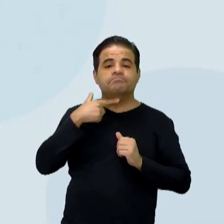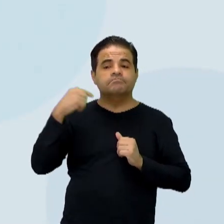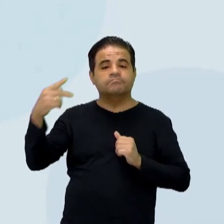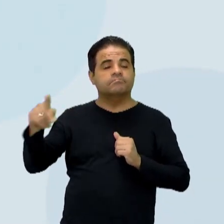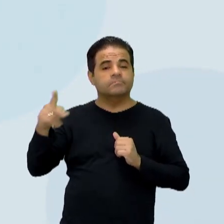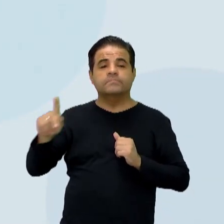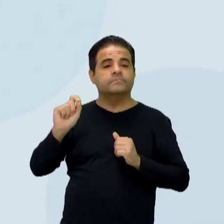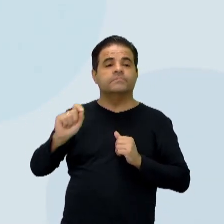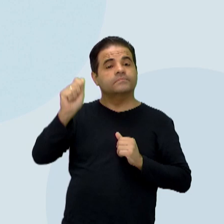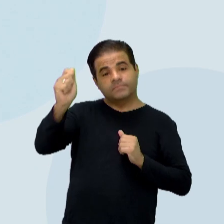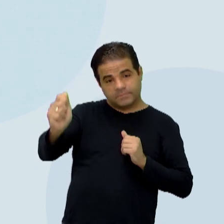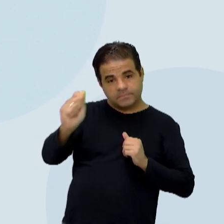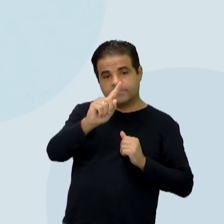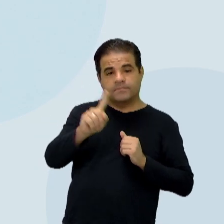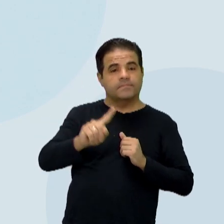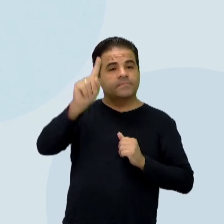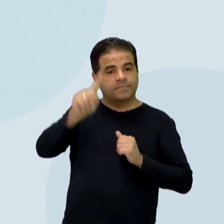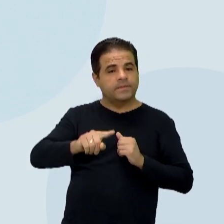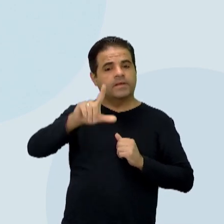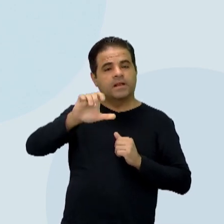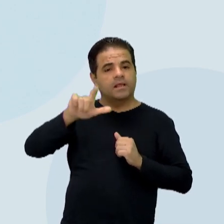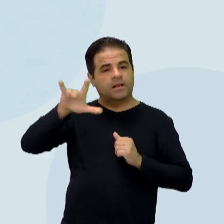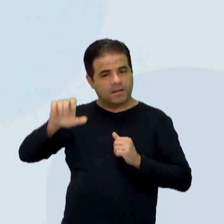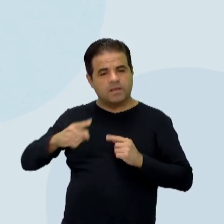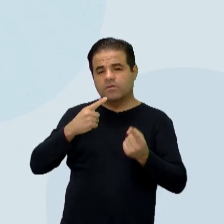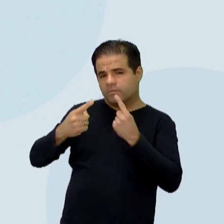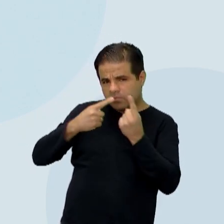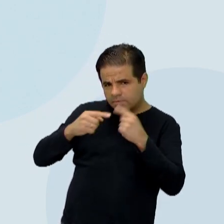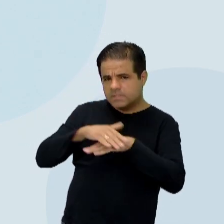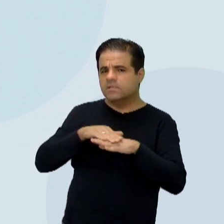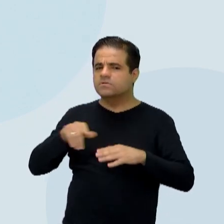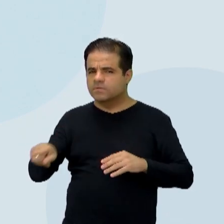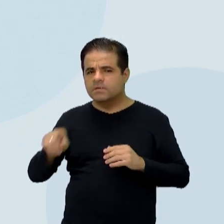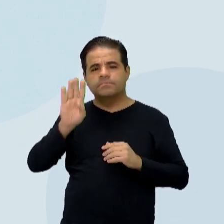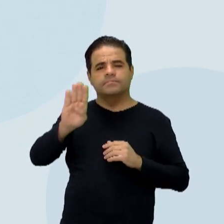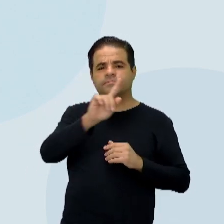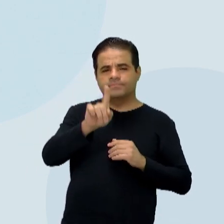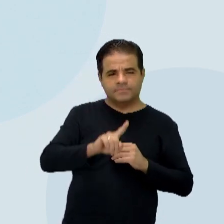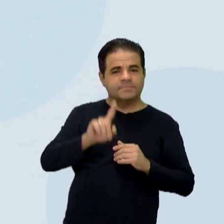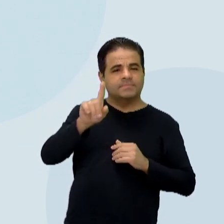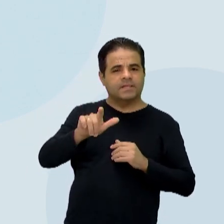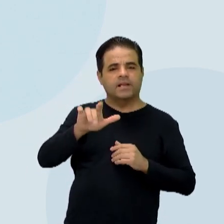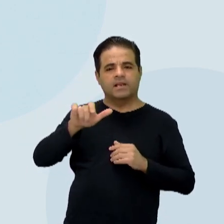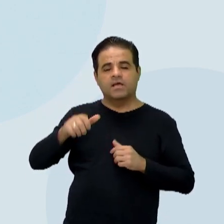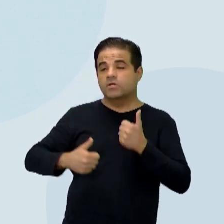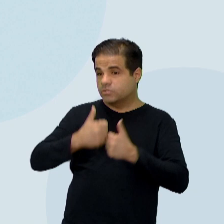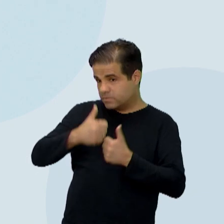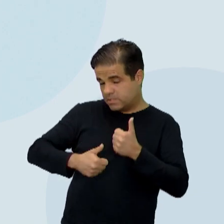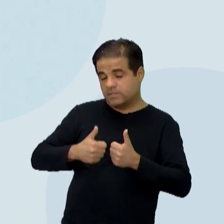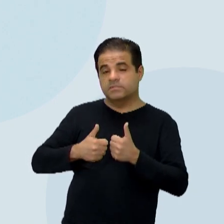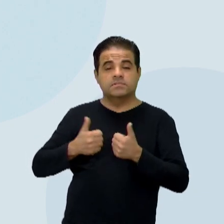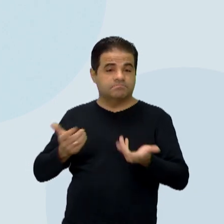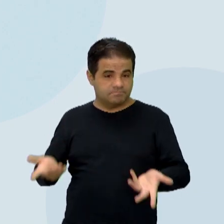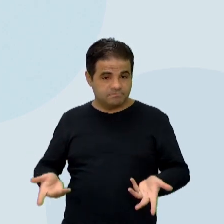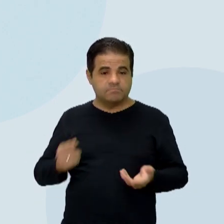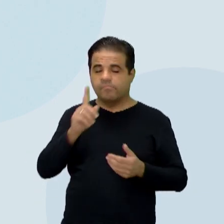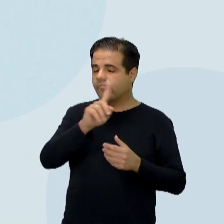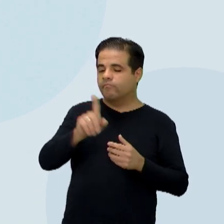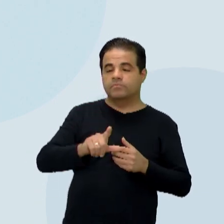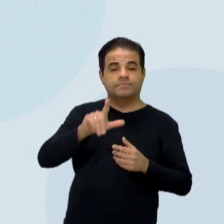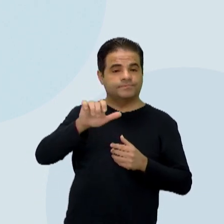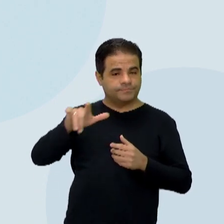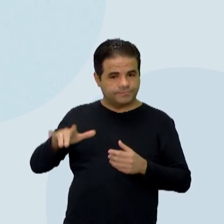deseja. A. Zé Lelé conversasse com ele. B. Zé Lelé jogasse futebol. C. Zé